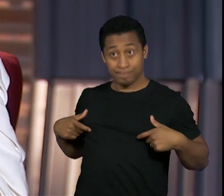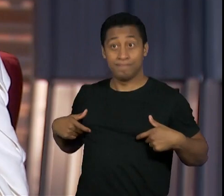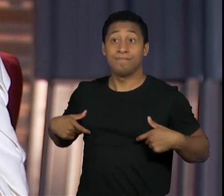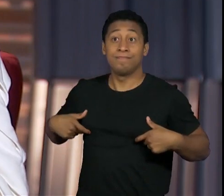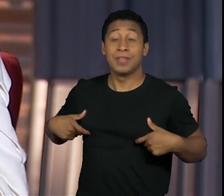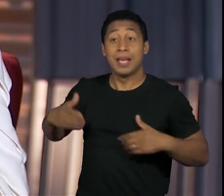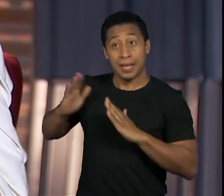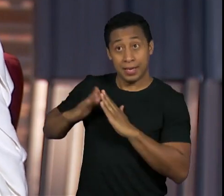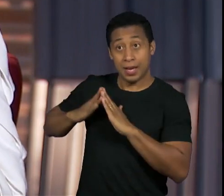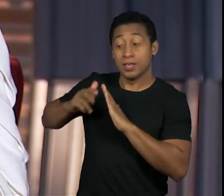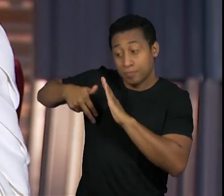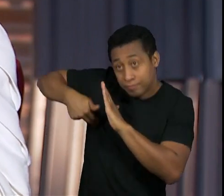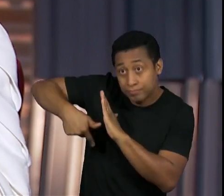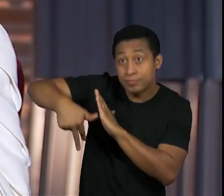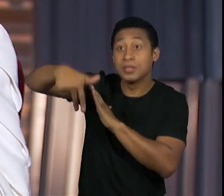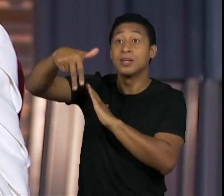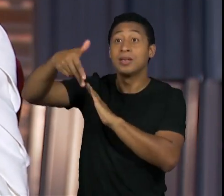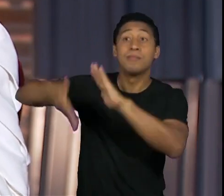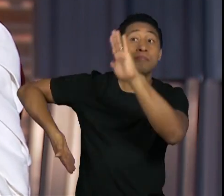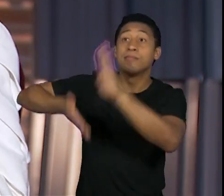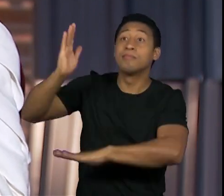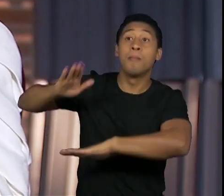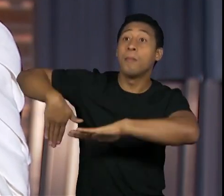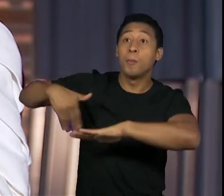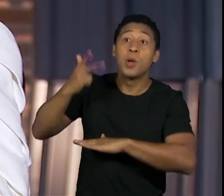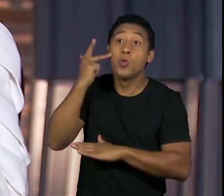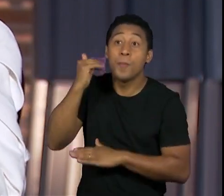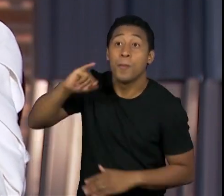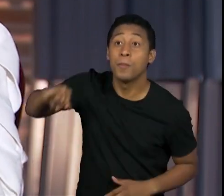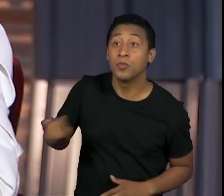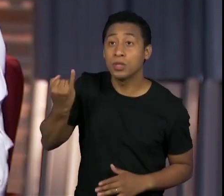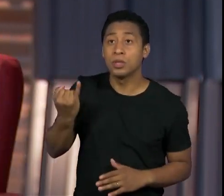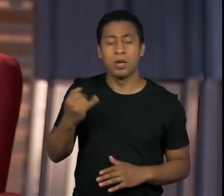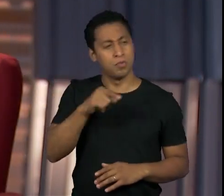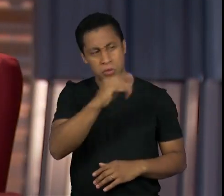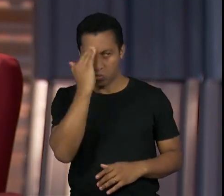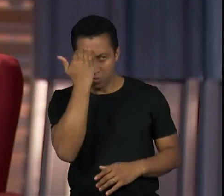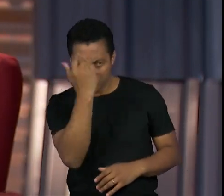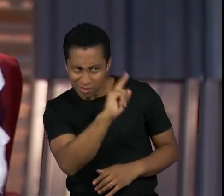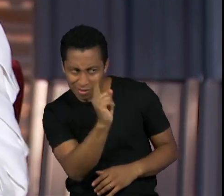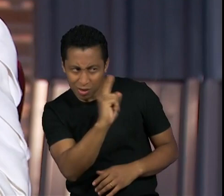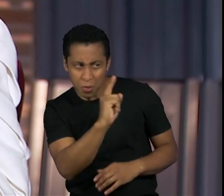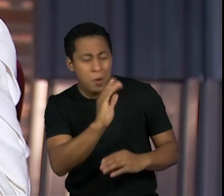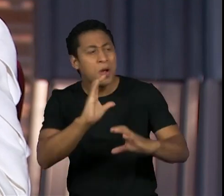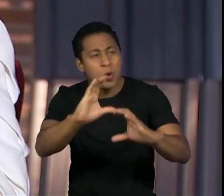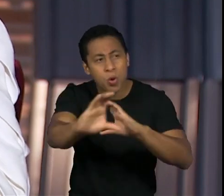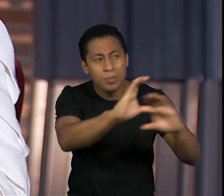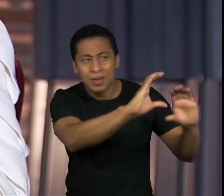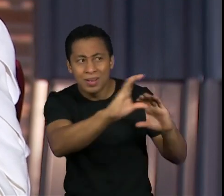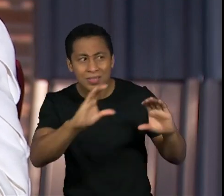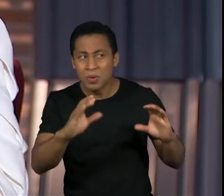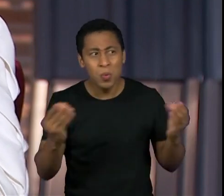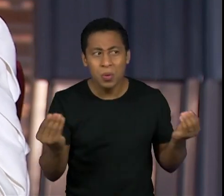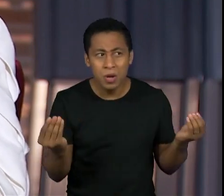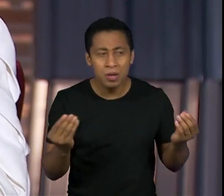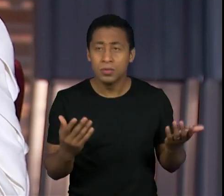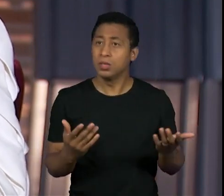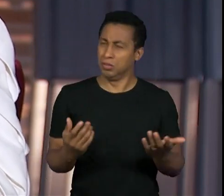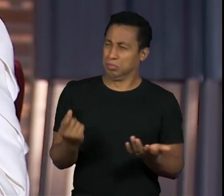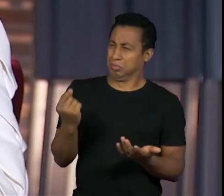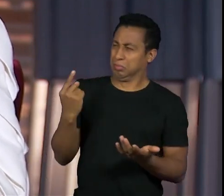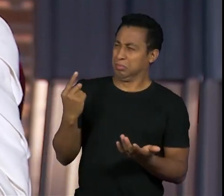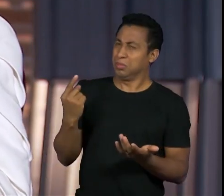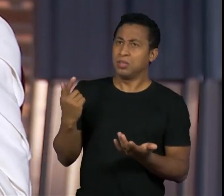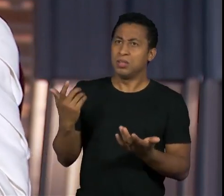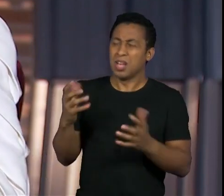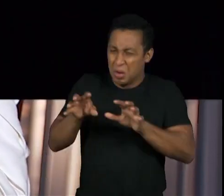a praia. Não, mas você não está me entendendo, eu estou te entendendo. Você está produzindo comunicação para produzir inadequação na mente das mulheres?